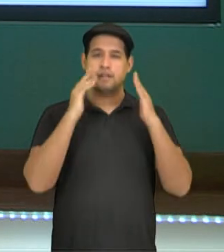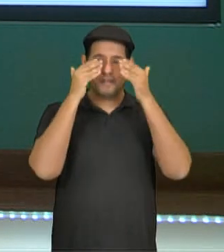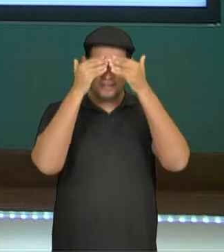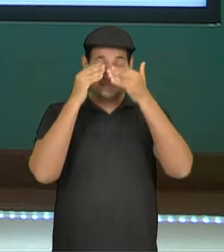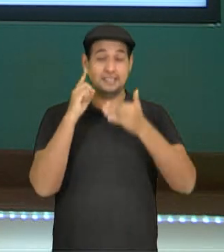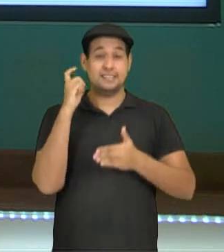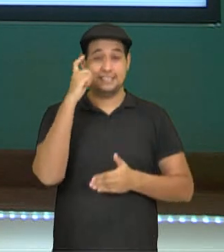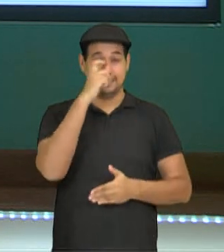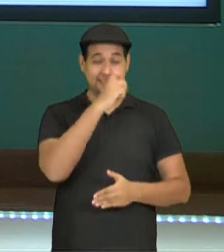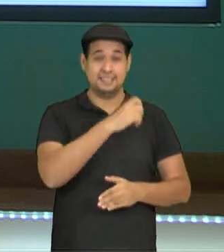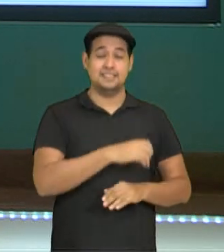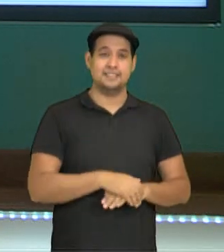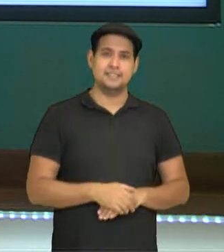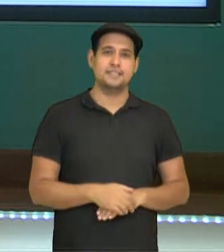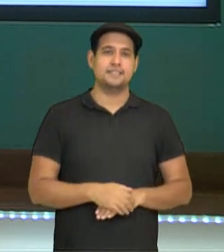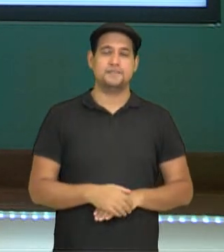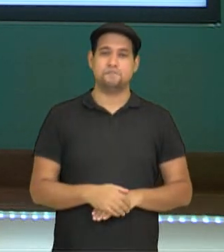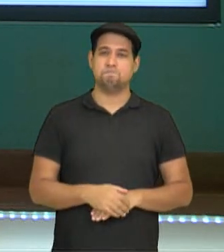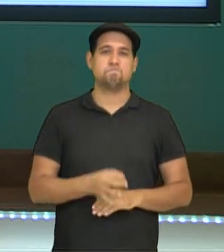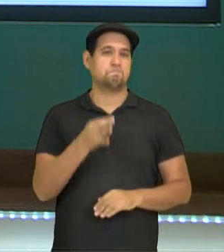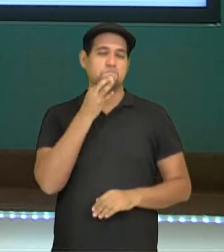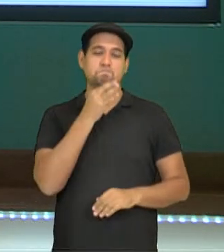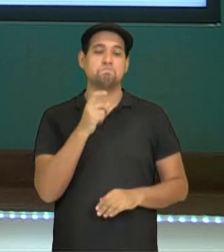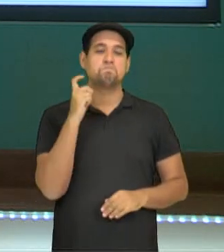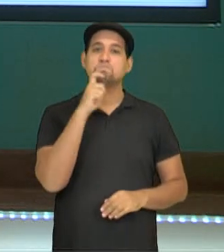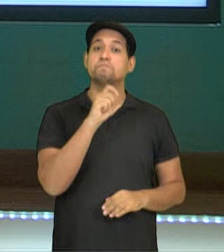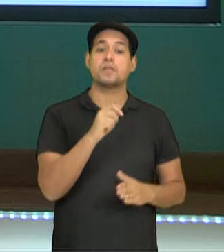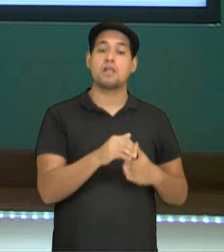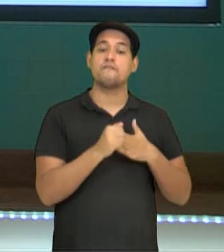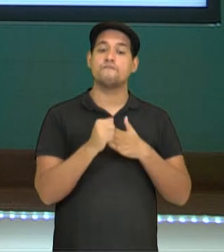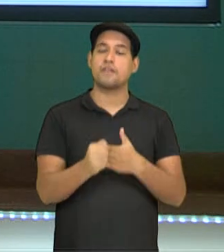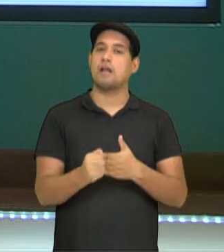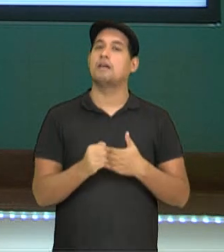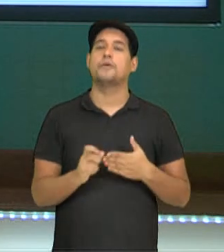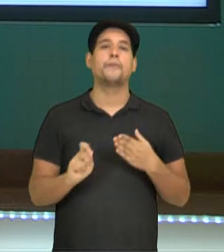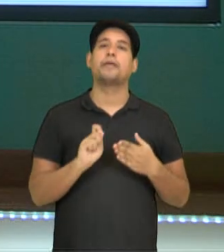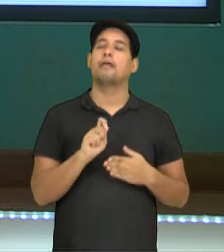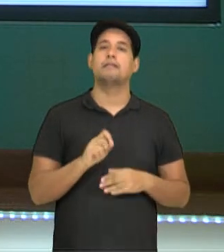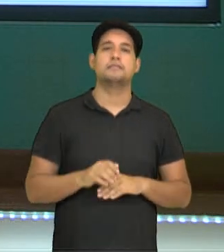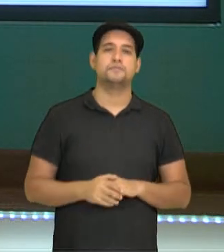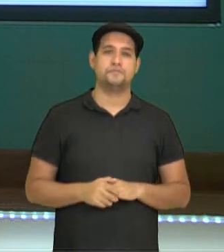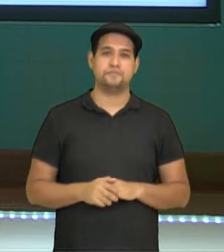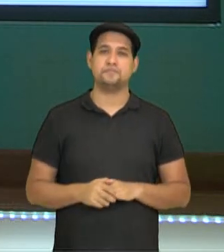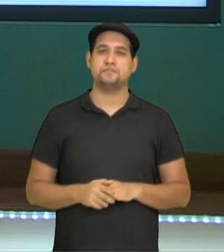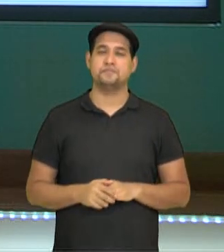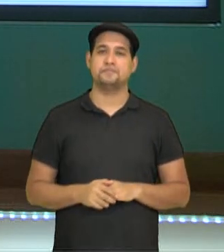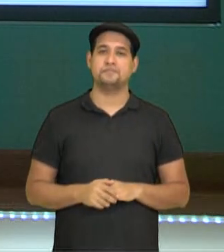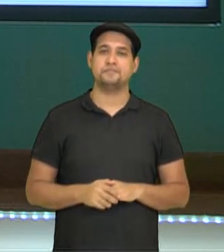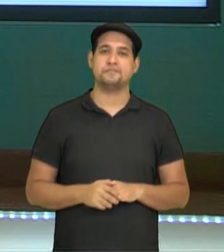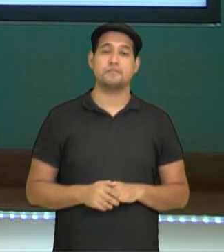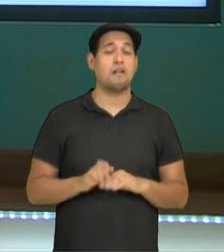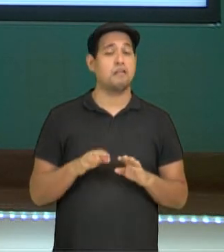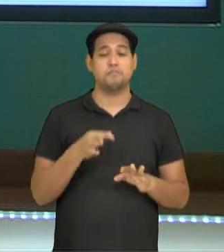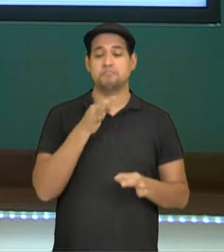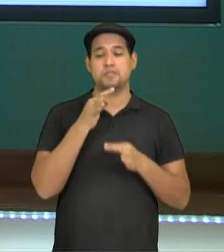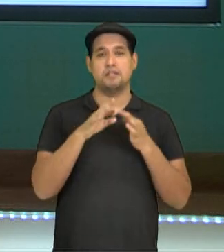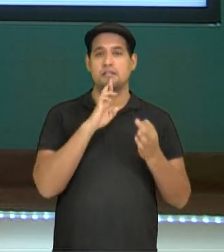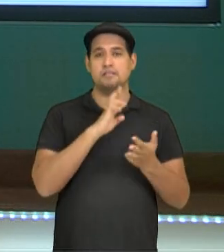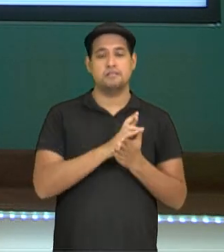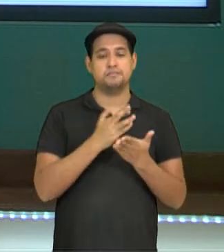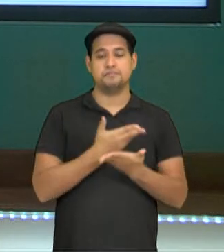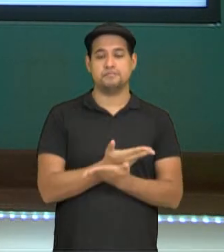fica difícil. O que que vocês acharam mais difícil, guiar ou ser guiado? Aí fica a critério a